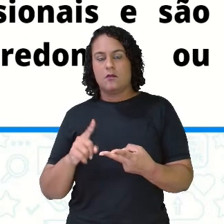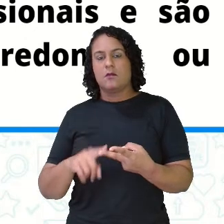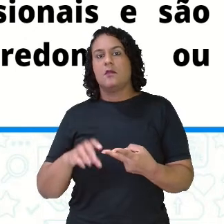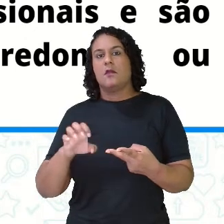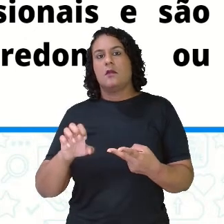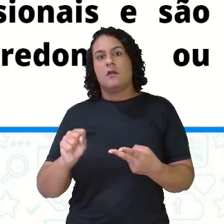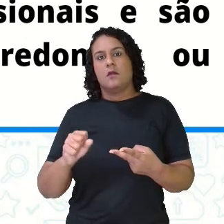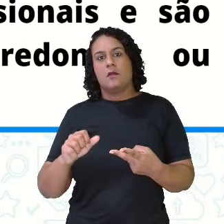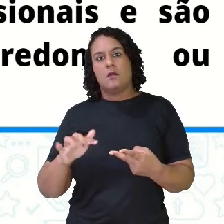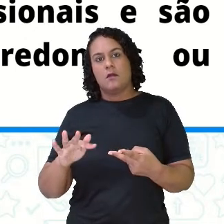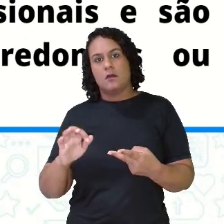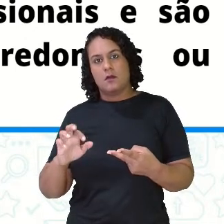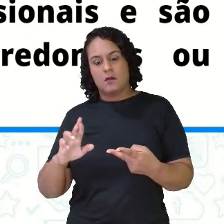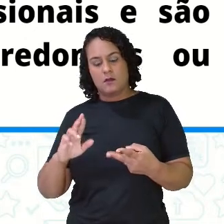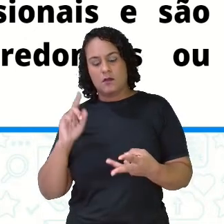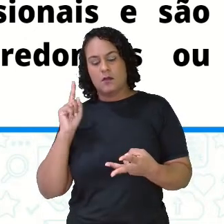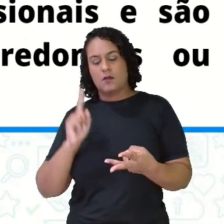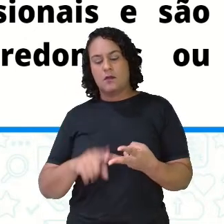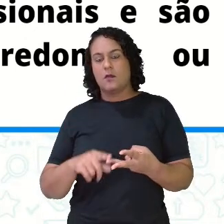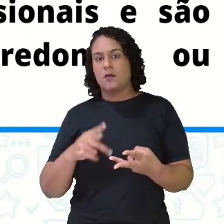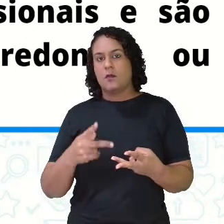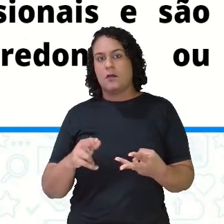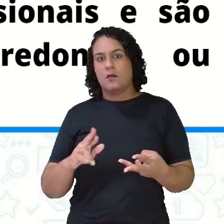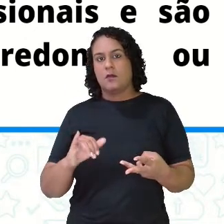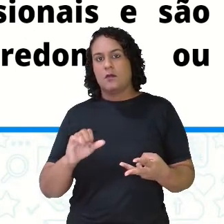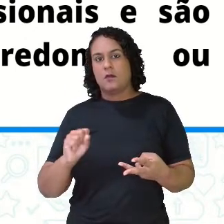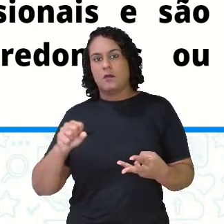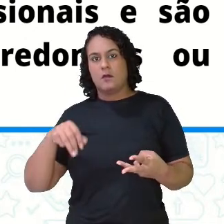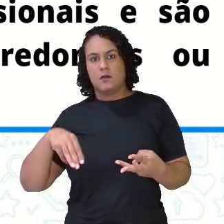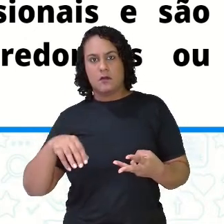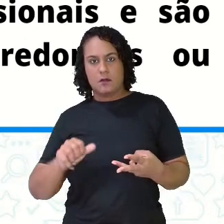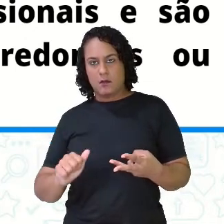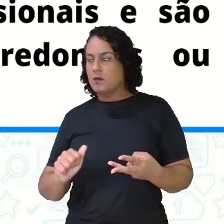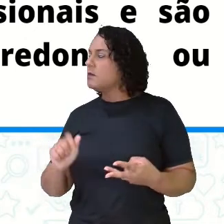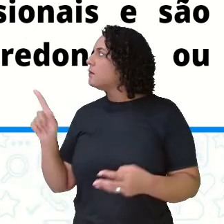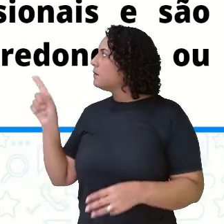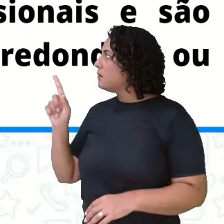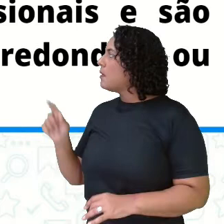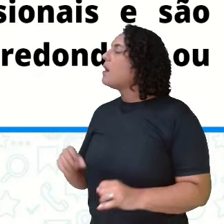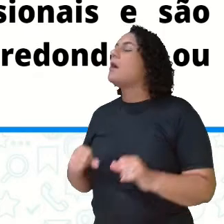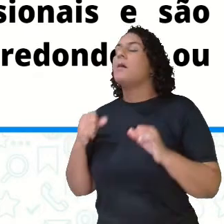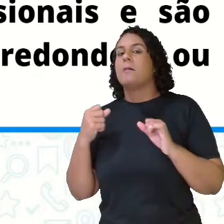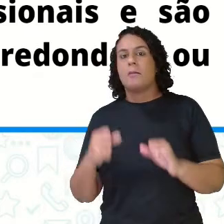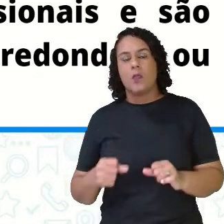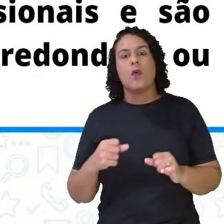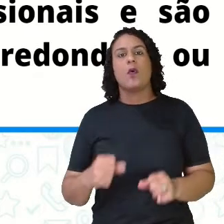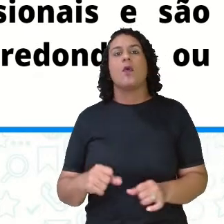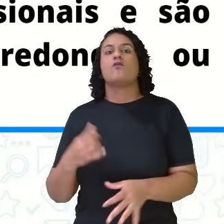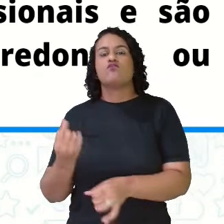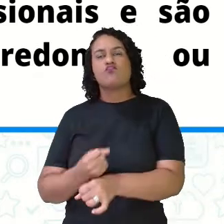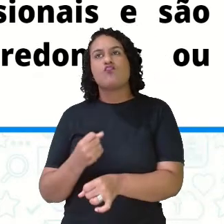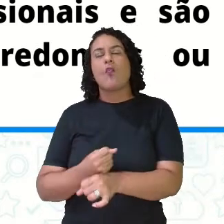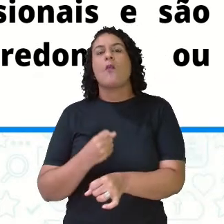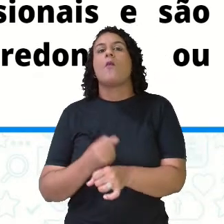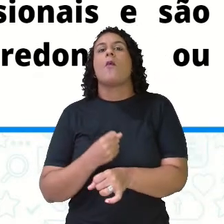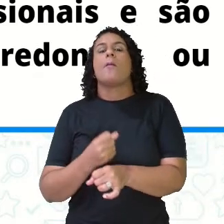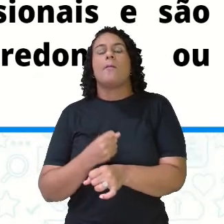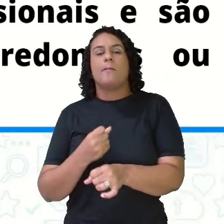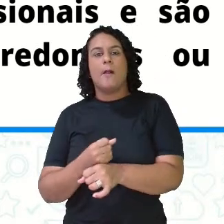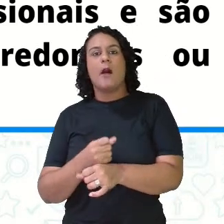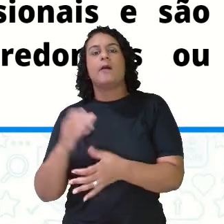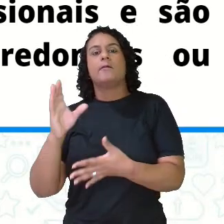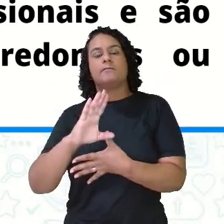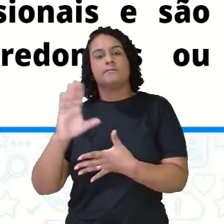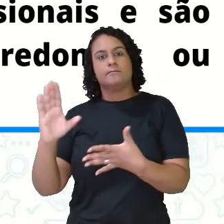prisma. Todas essas figuras não podem ser construídas em espaços bidimensionais e são classificadas